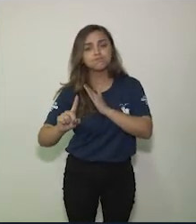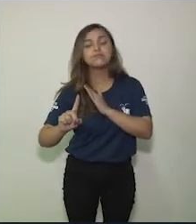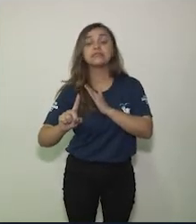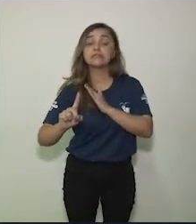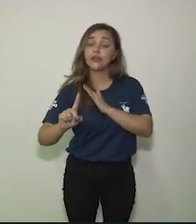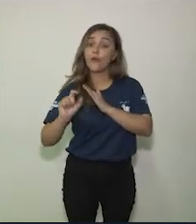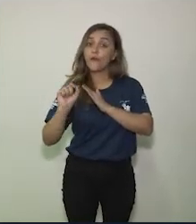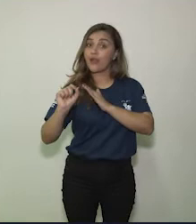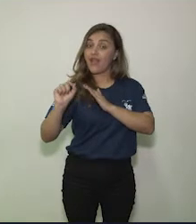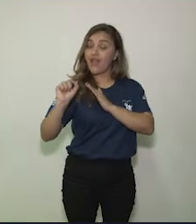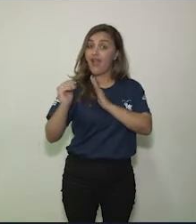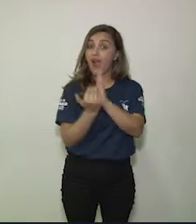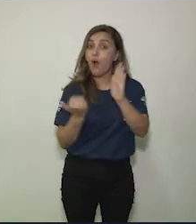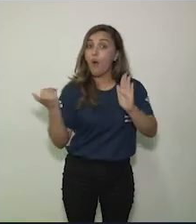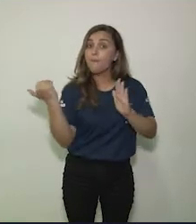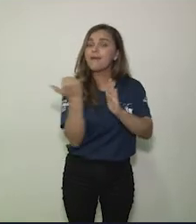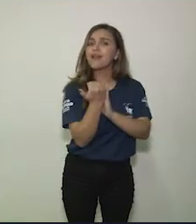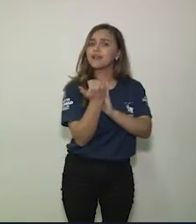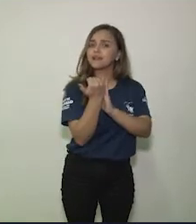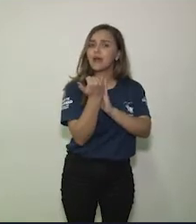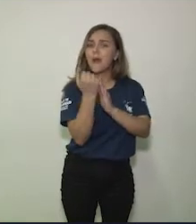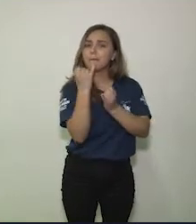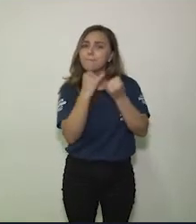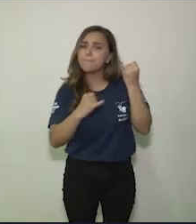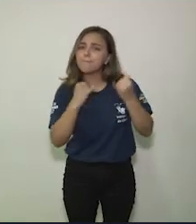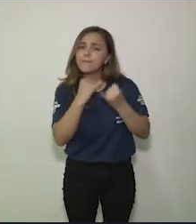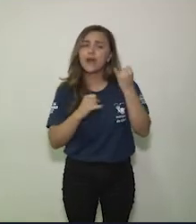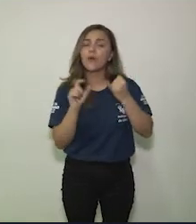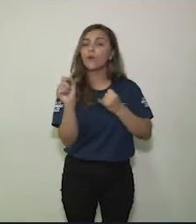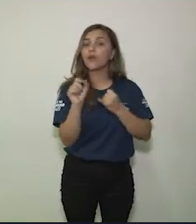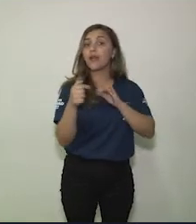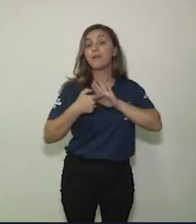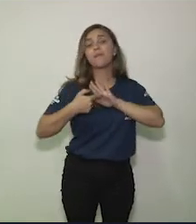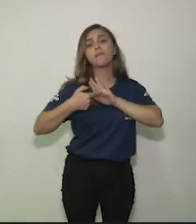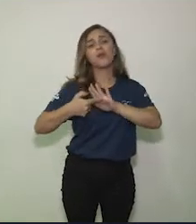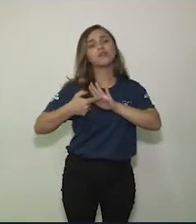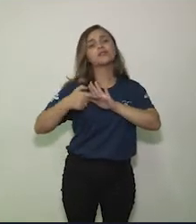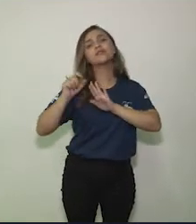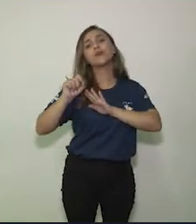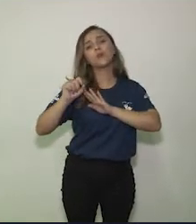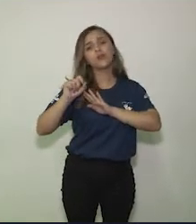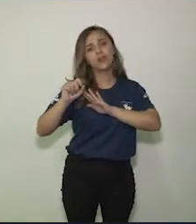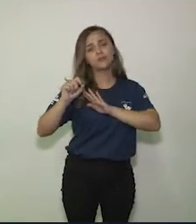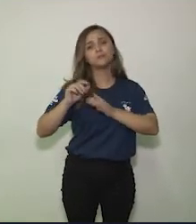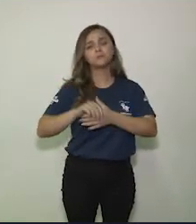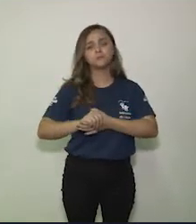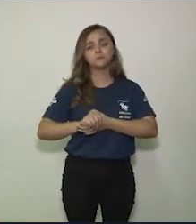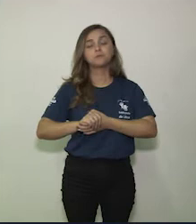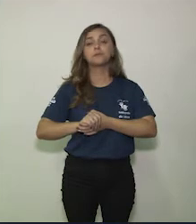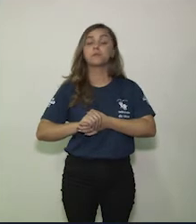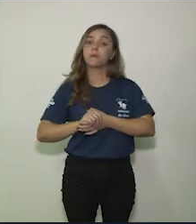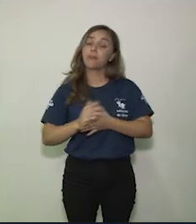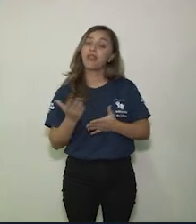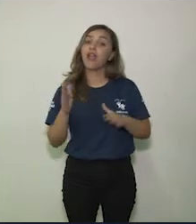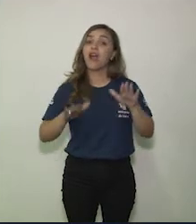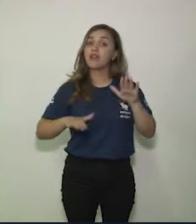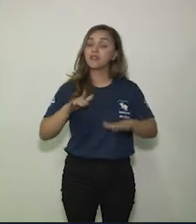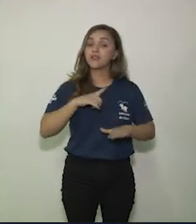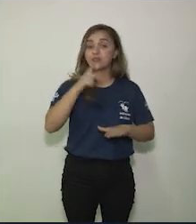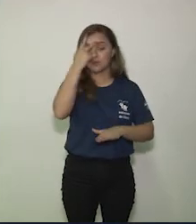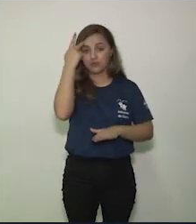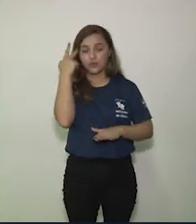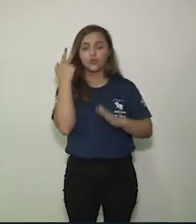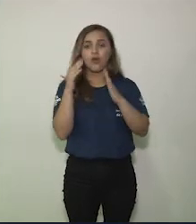uma prevalência mais ou menos próxima. O que isso revela? Isso revela que, provavelmente, quem trabalha fora